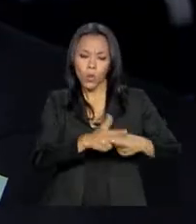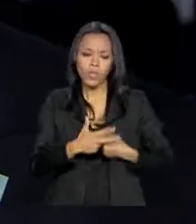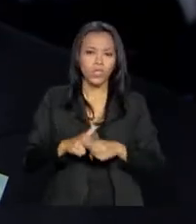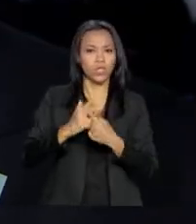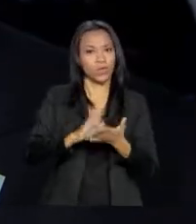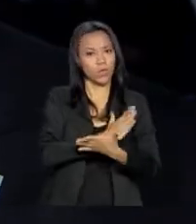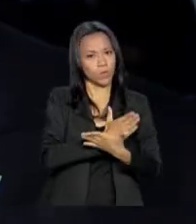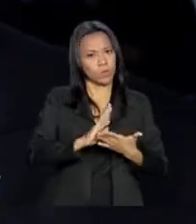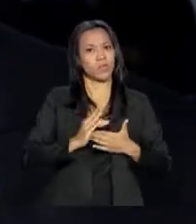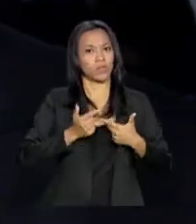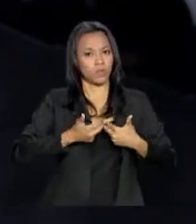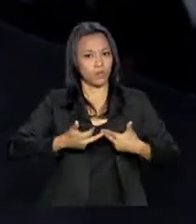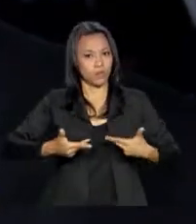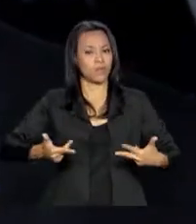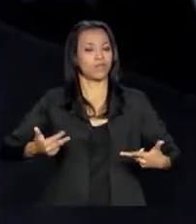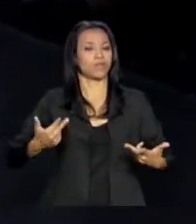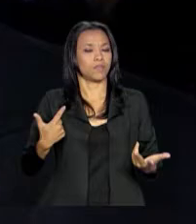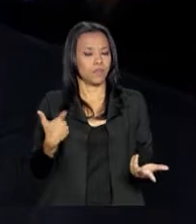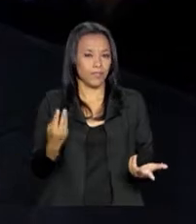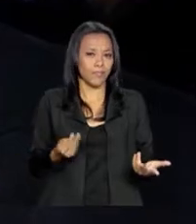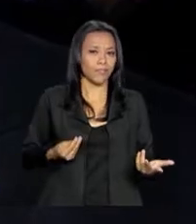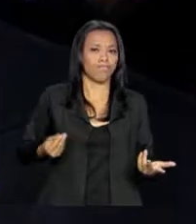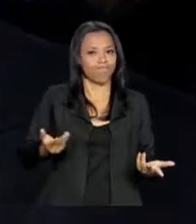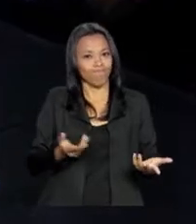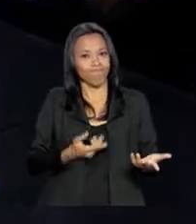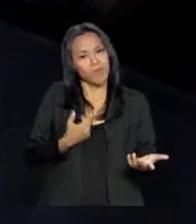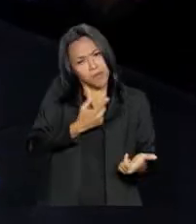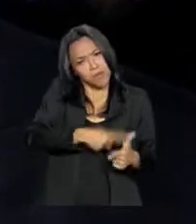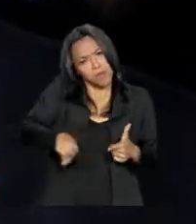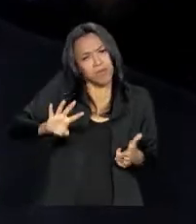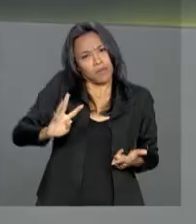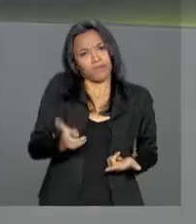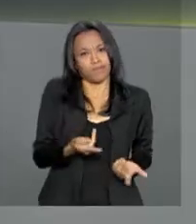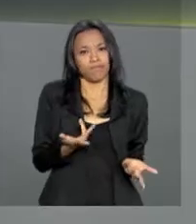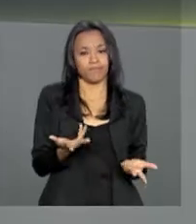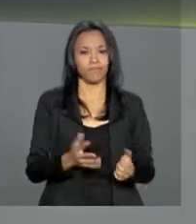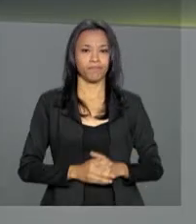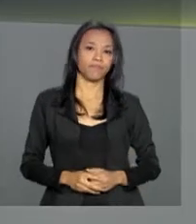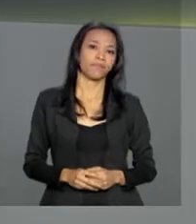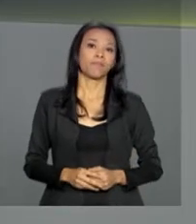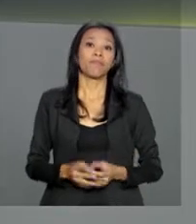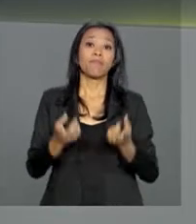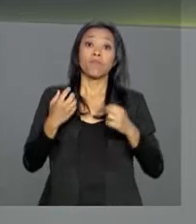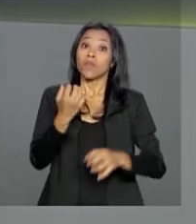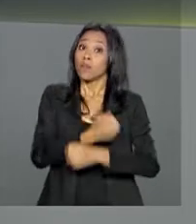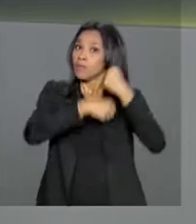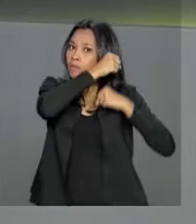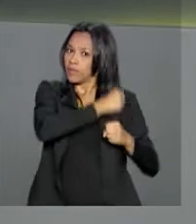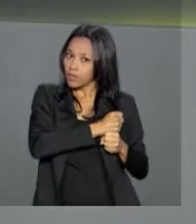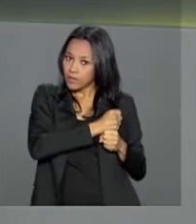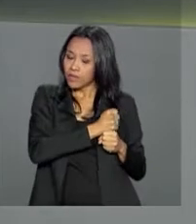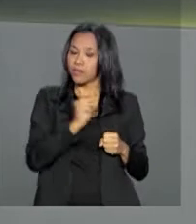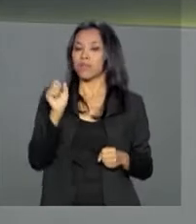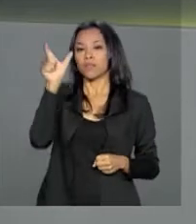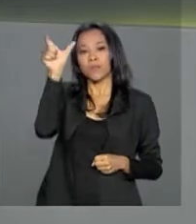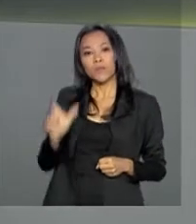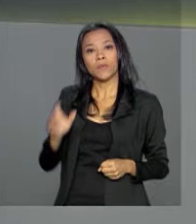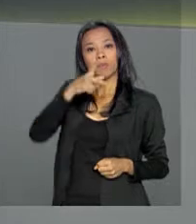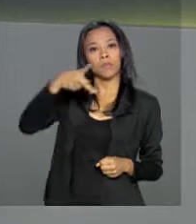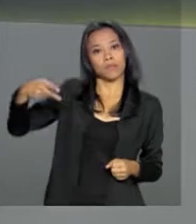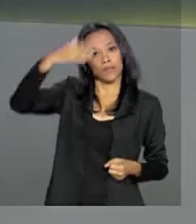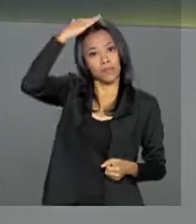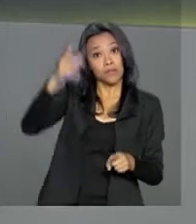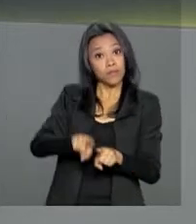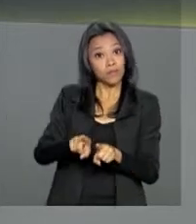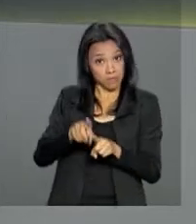temos eu diria que problemas operacionais no ano passado o presidente michel temer também participou